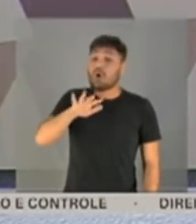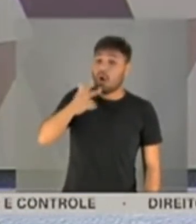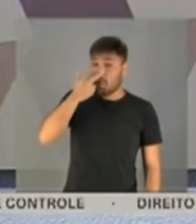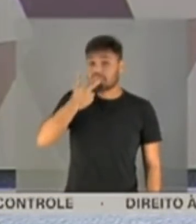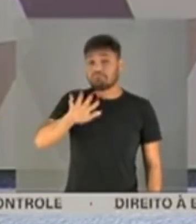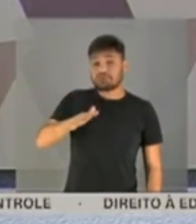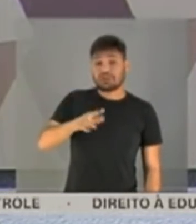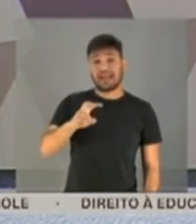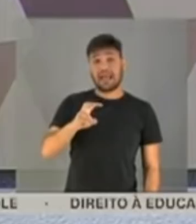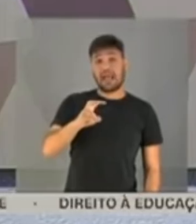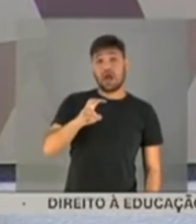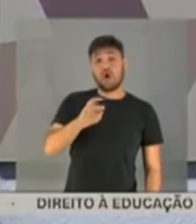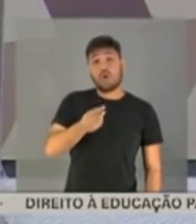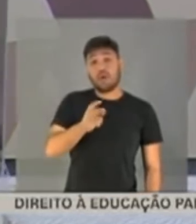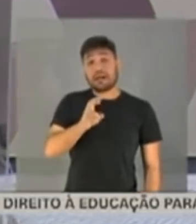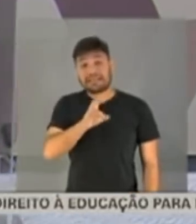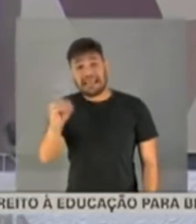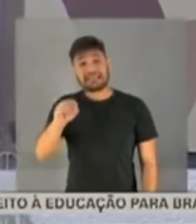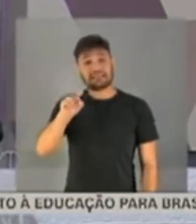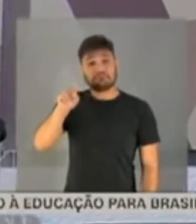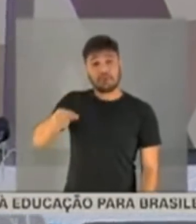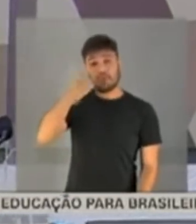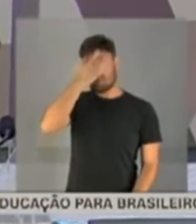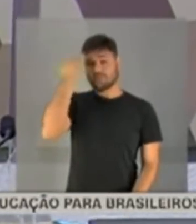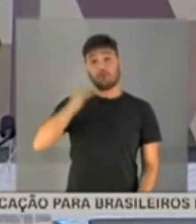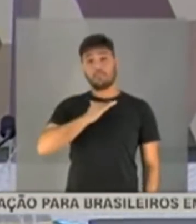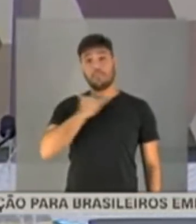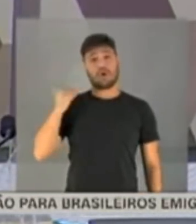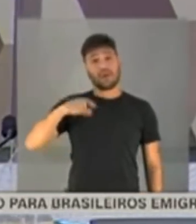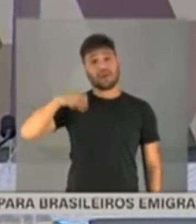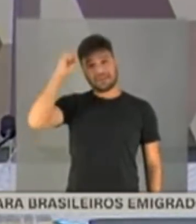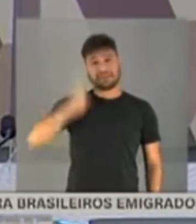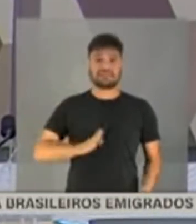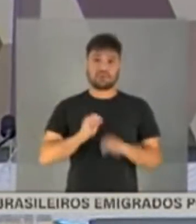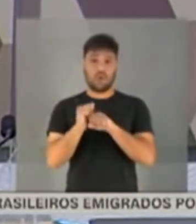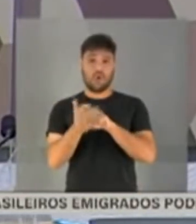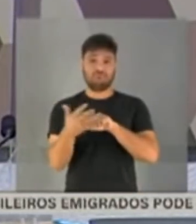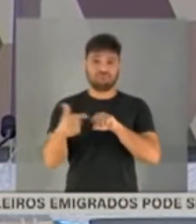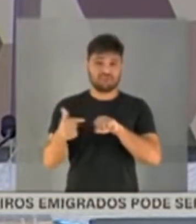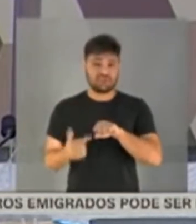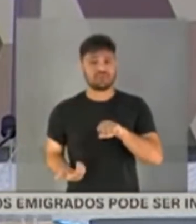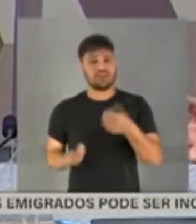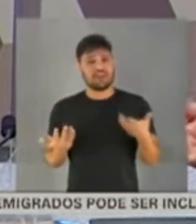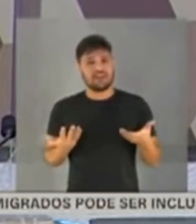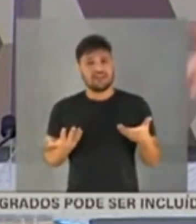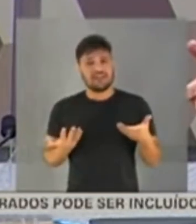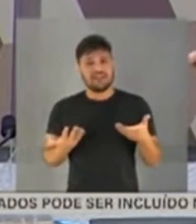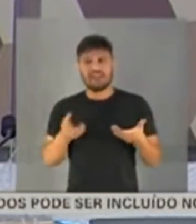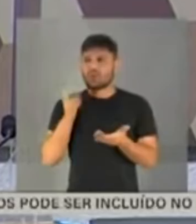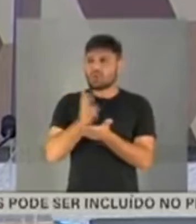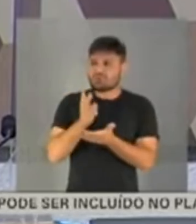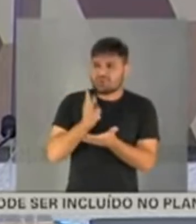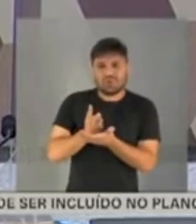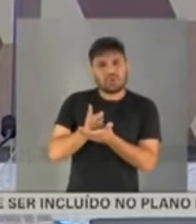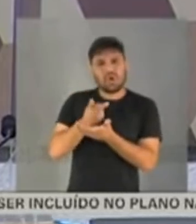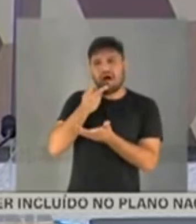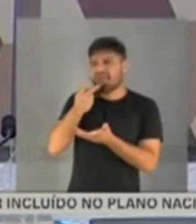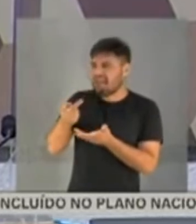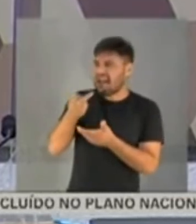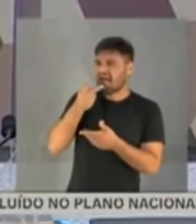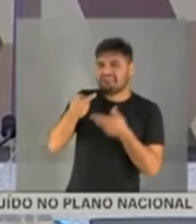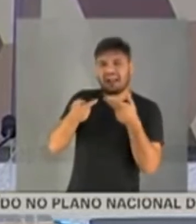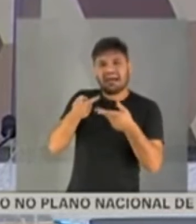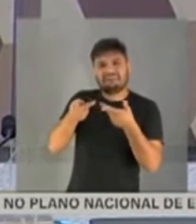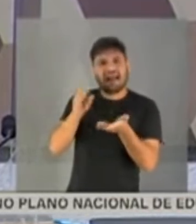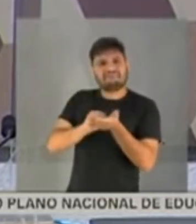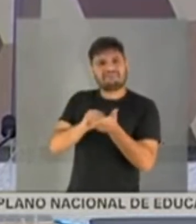500 mil de mortes pela Covid no Brasil. E ainda continuamos a ouvir esse tipo de